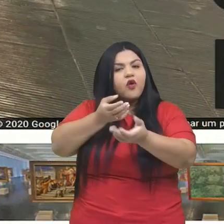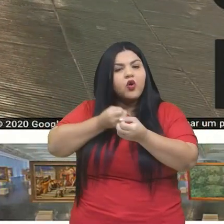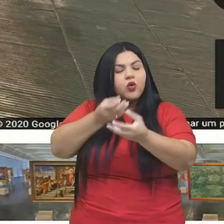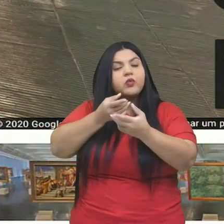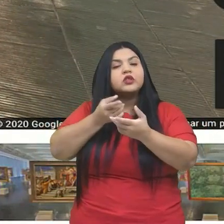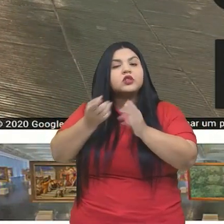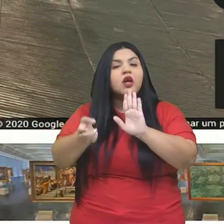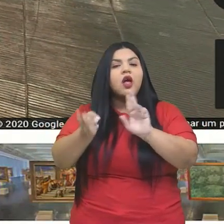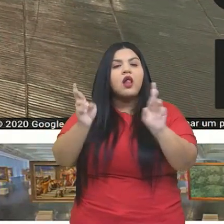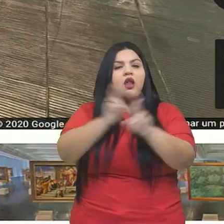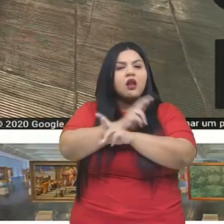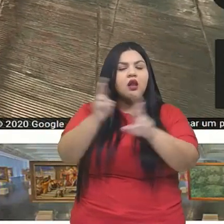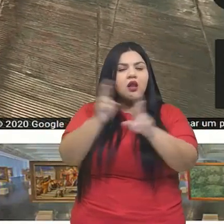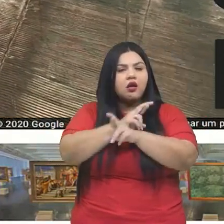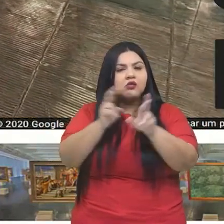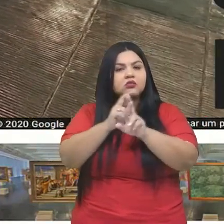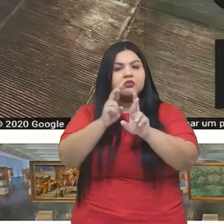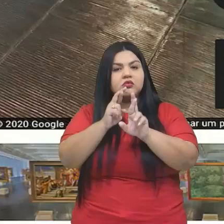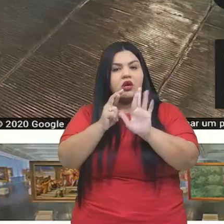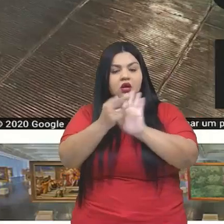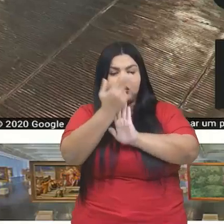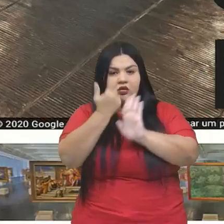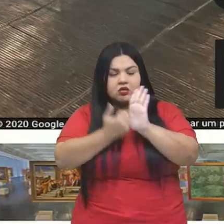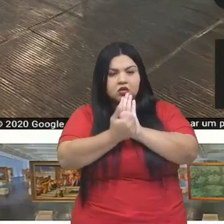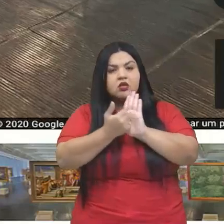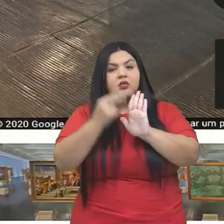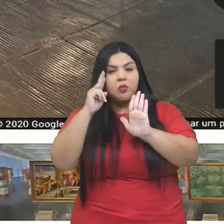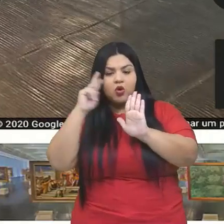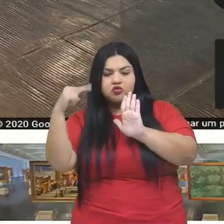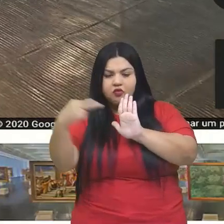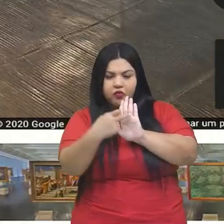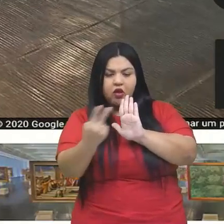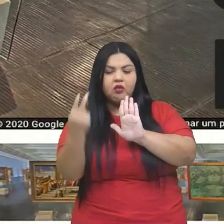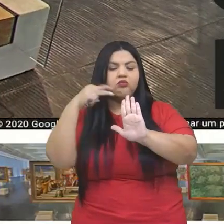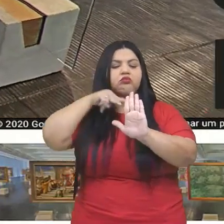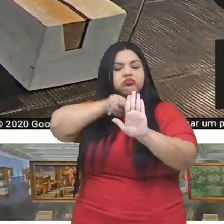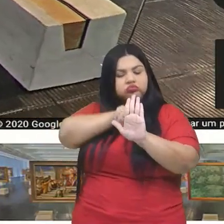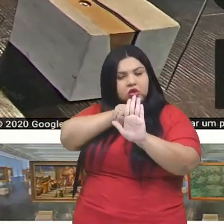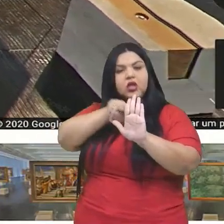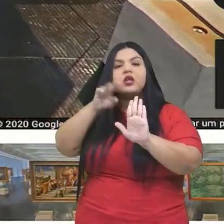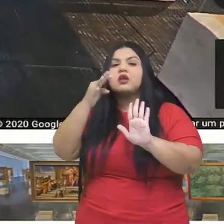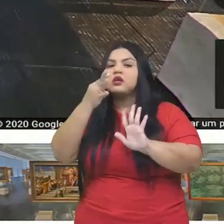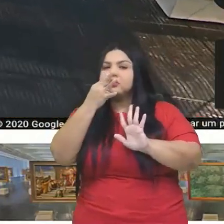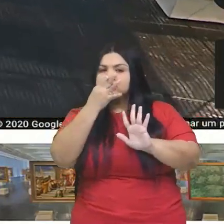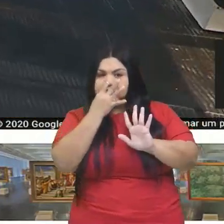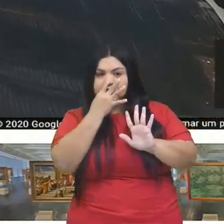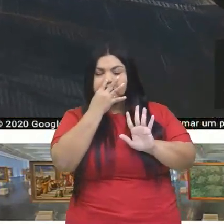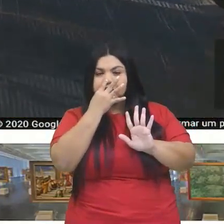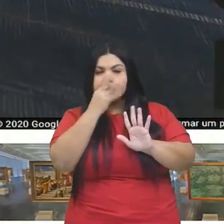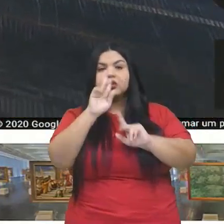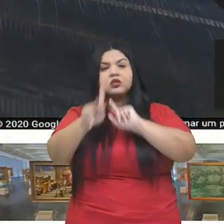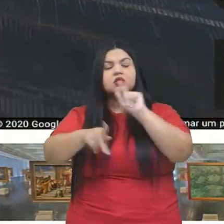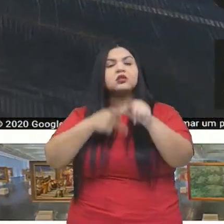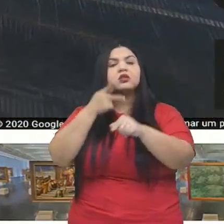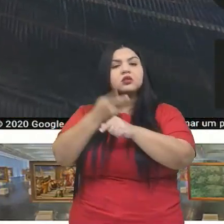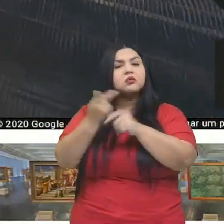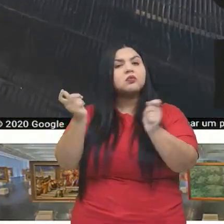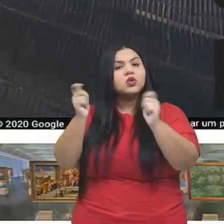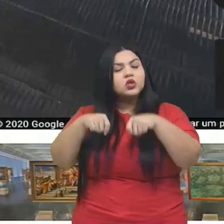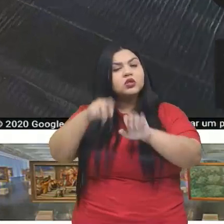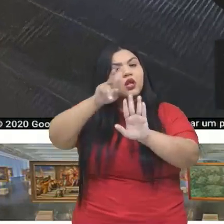obra. Então você visualiza, admira e em seguida, né, pode ler